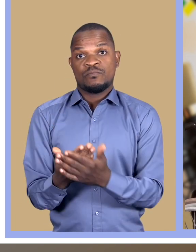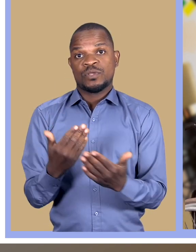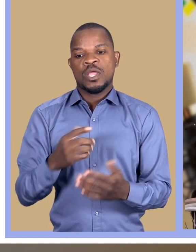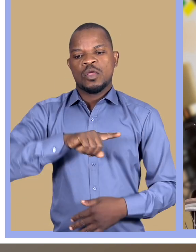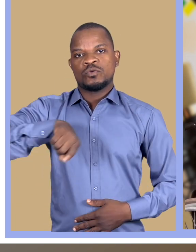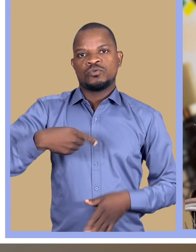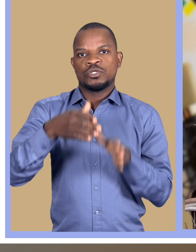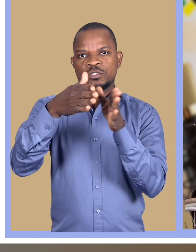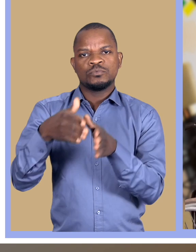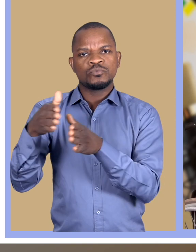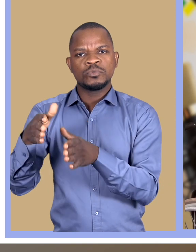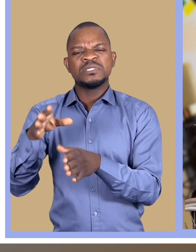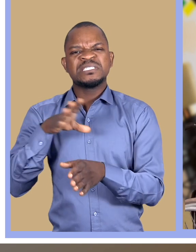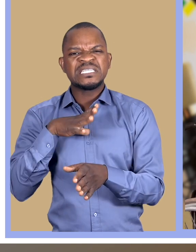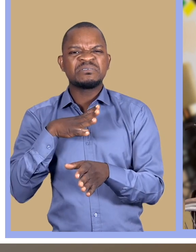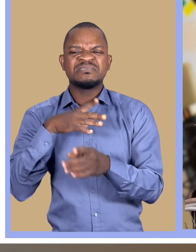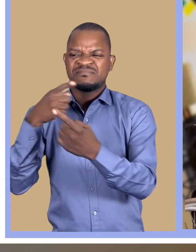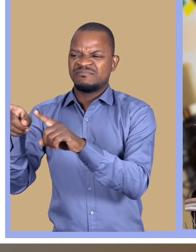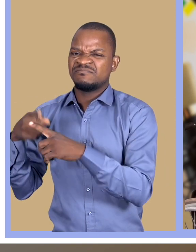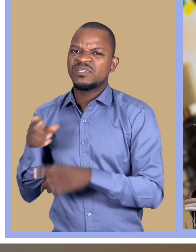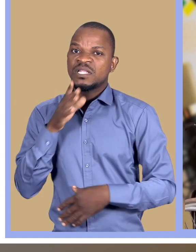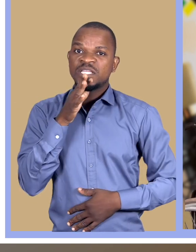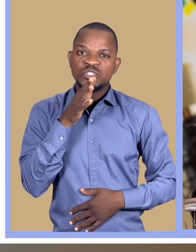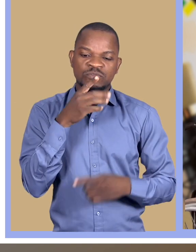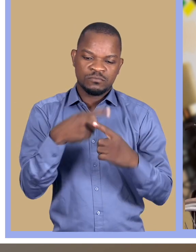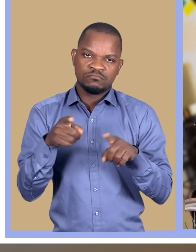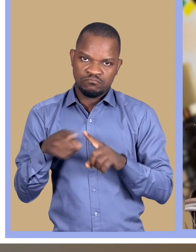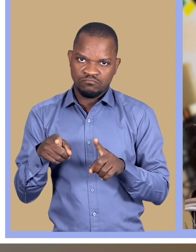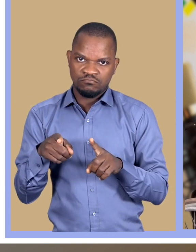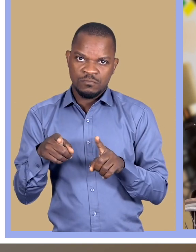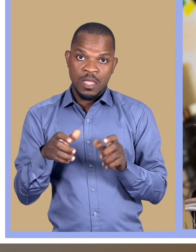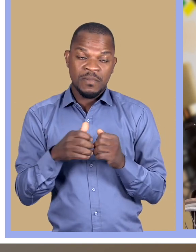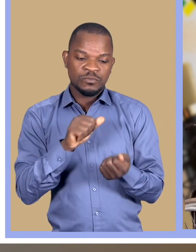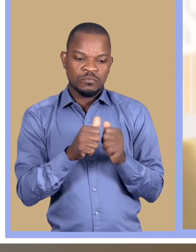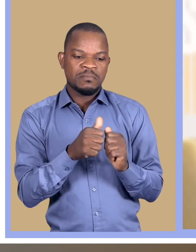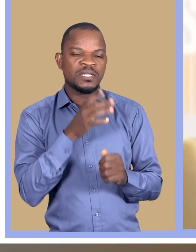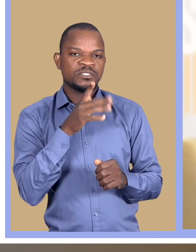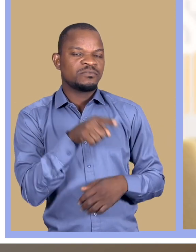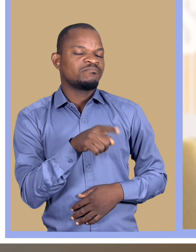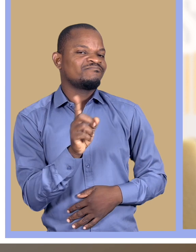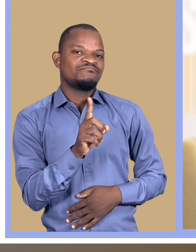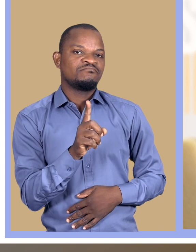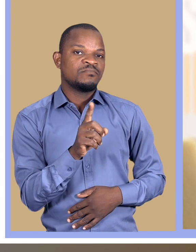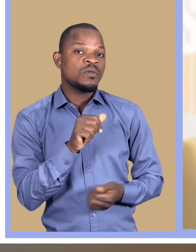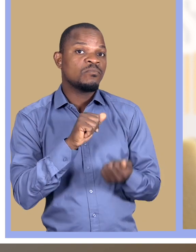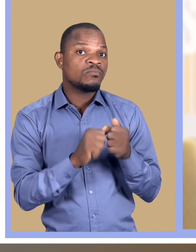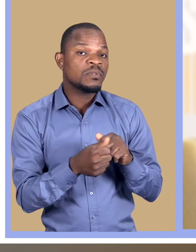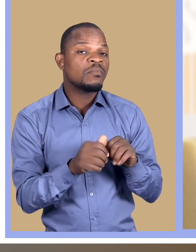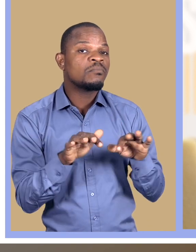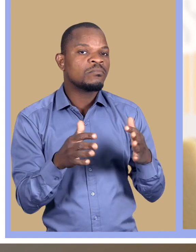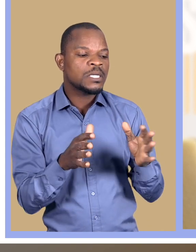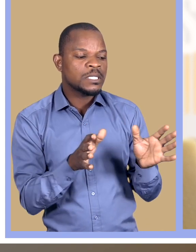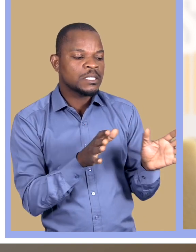como humanos nós produzimos lixo. O problema não é a produção, é a gestão desse lixo. Nós só saberemos